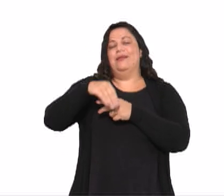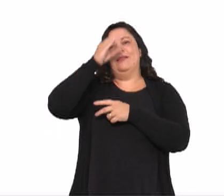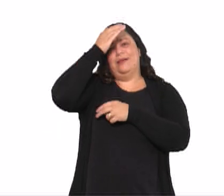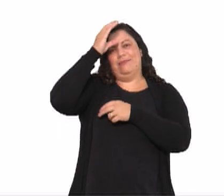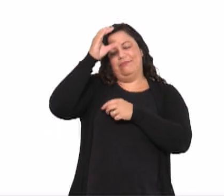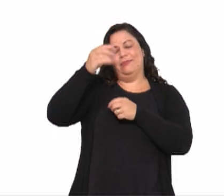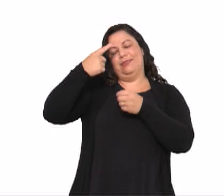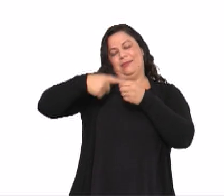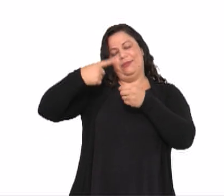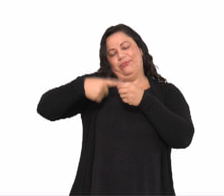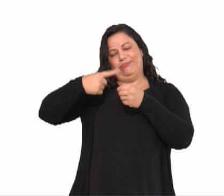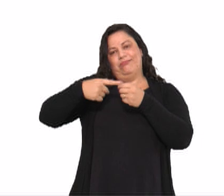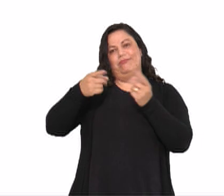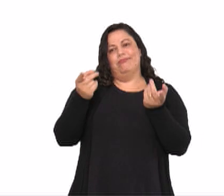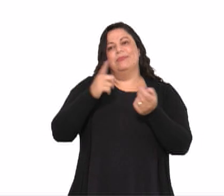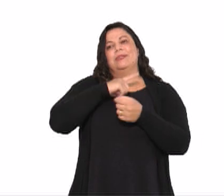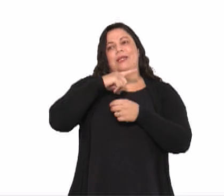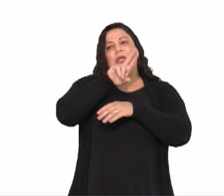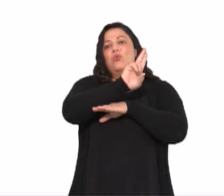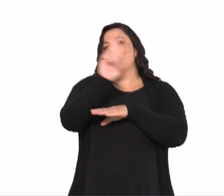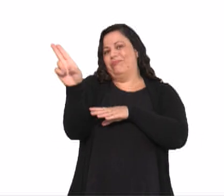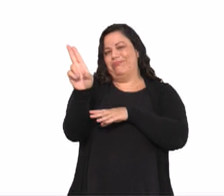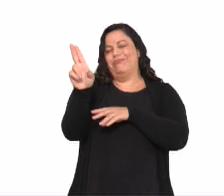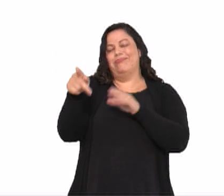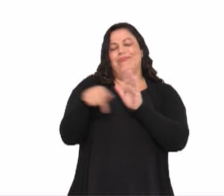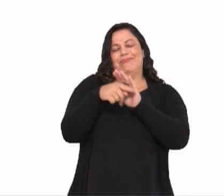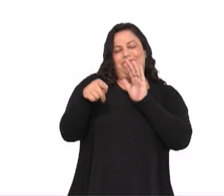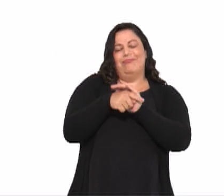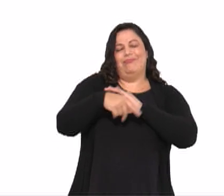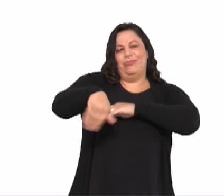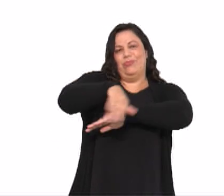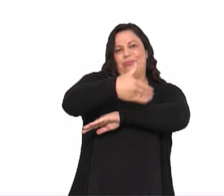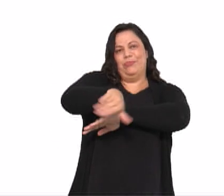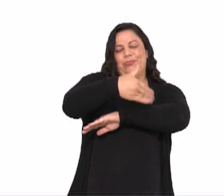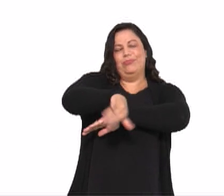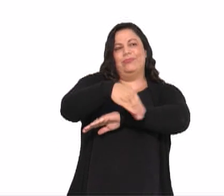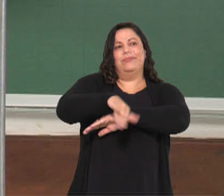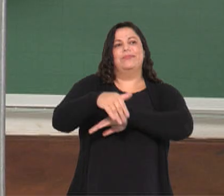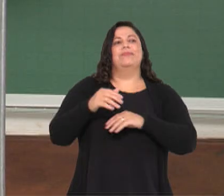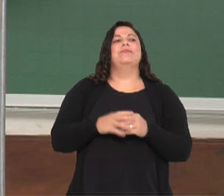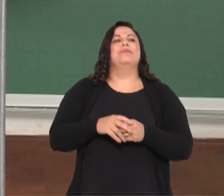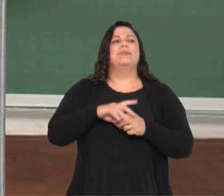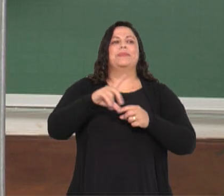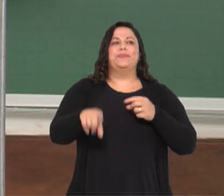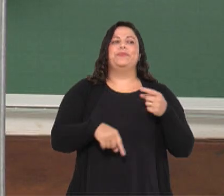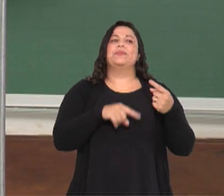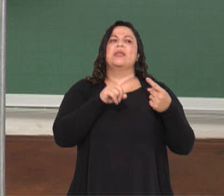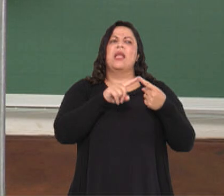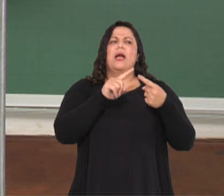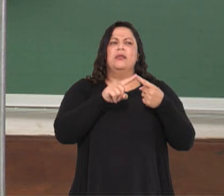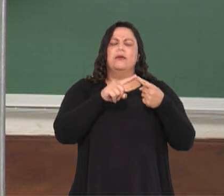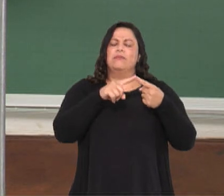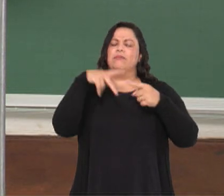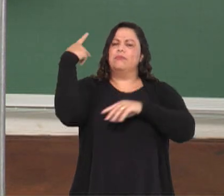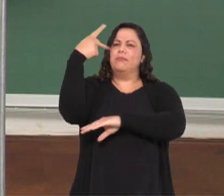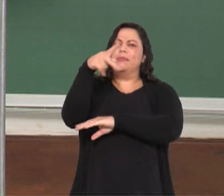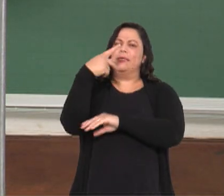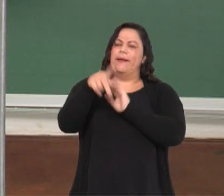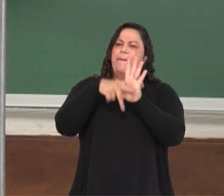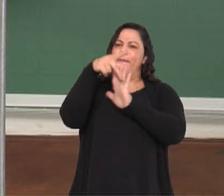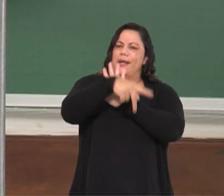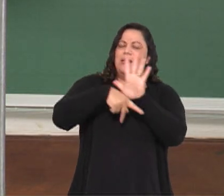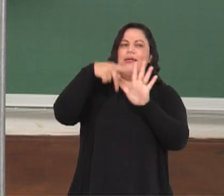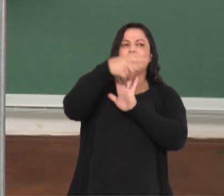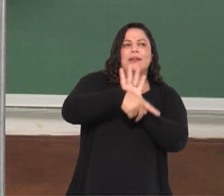tem 42 quilômetros. Então, ela foi construída em 3 fases, né? Paranaguá-Morretes,